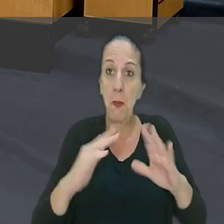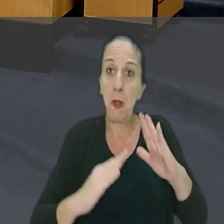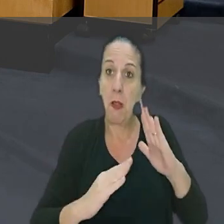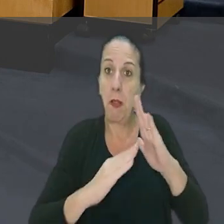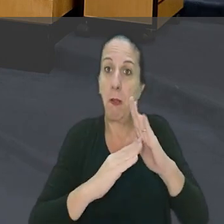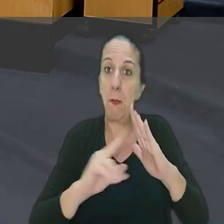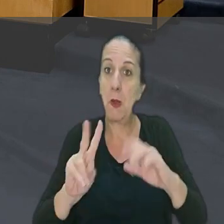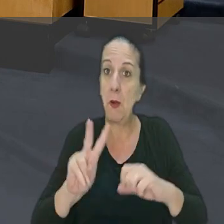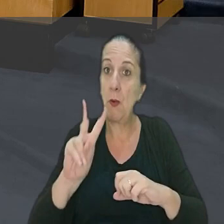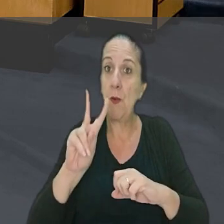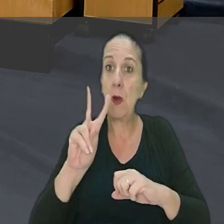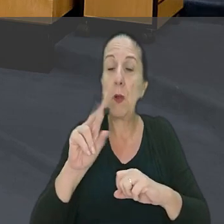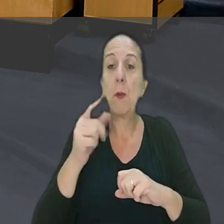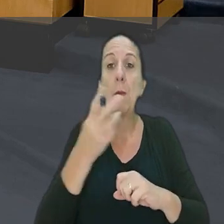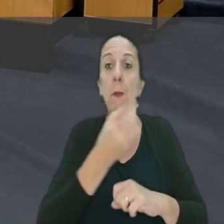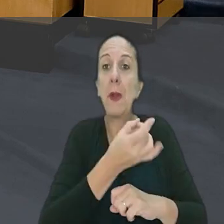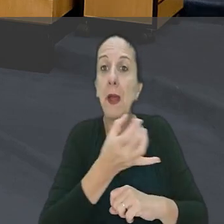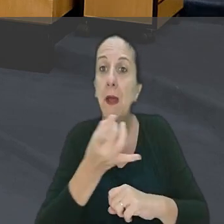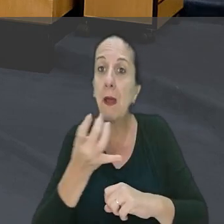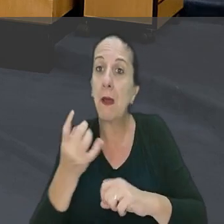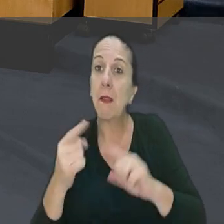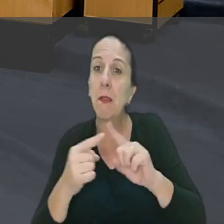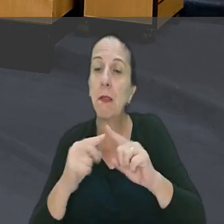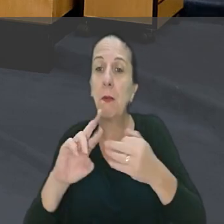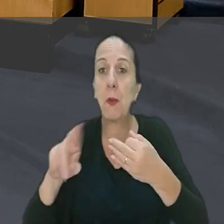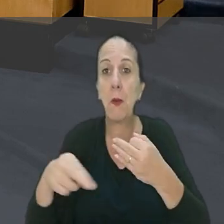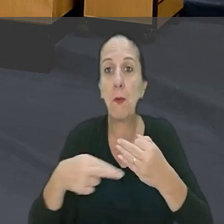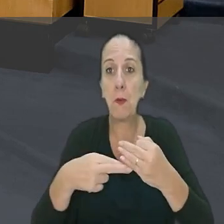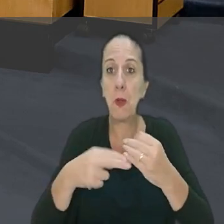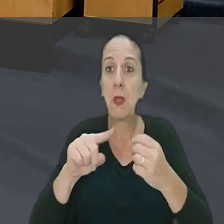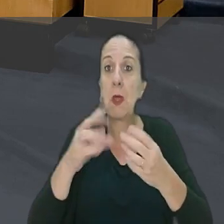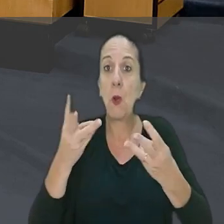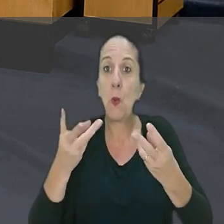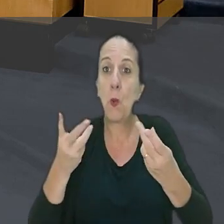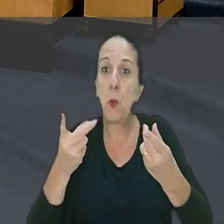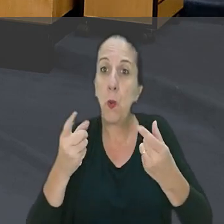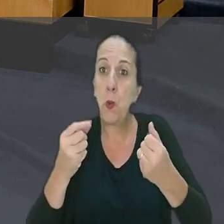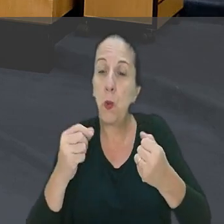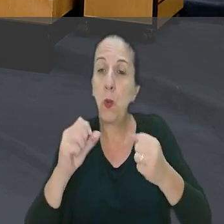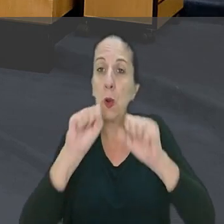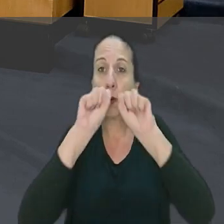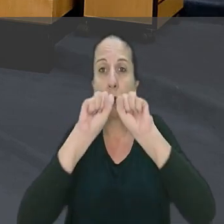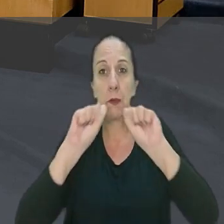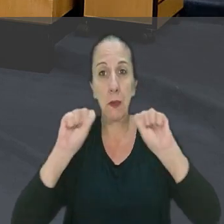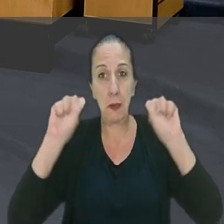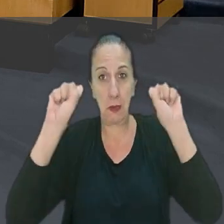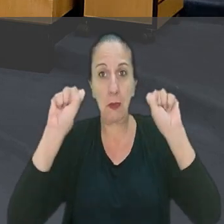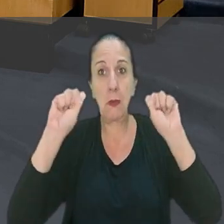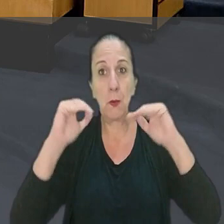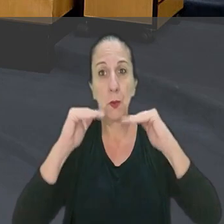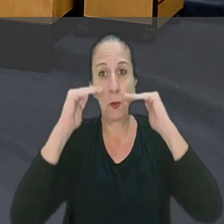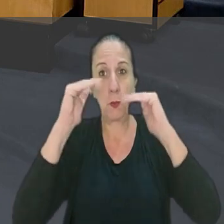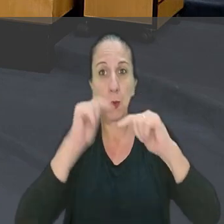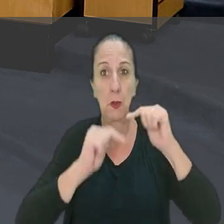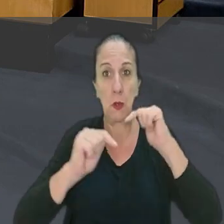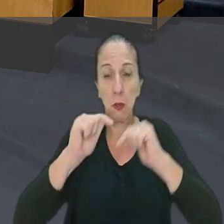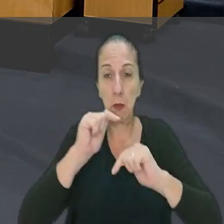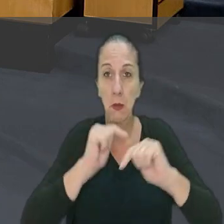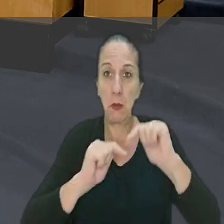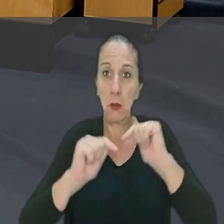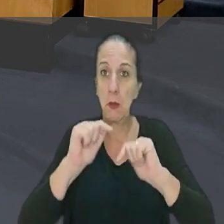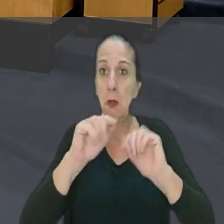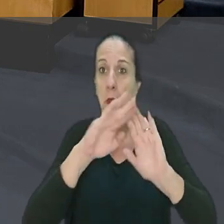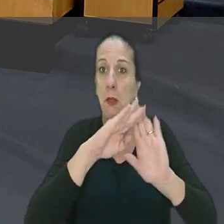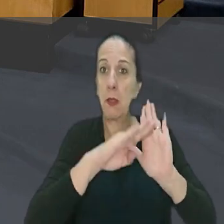Há, porém, um limite de valor para cada tipo de recurso. Essa quantia é estabelecida pelo Tribunal Superior do